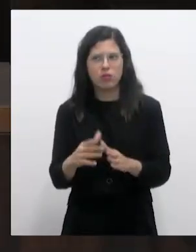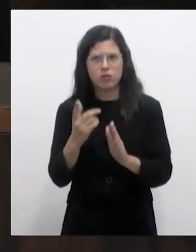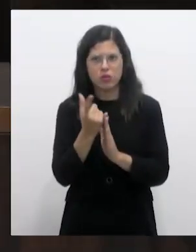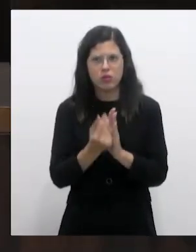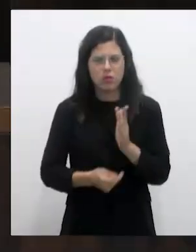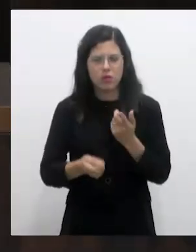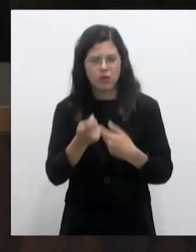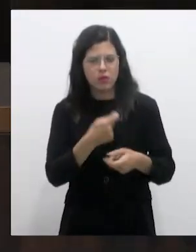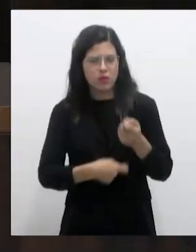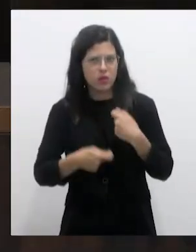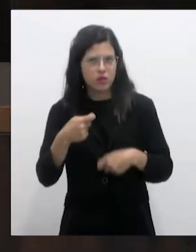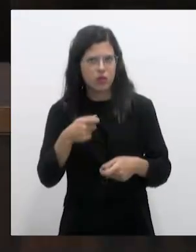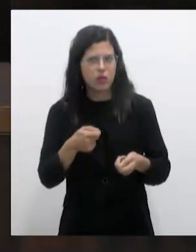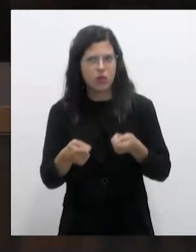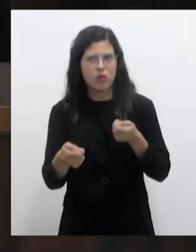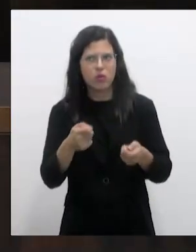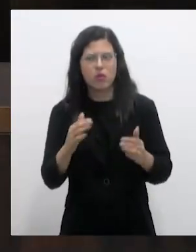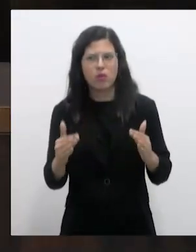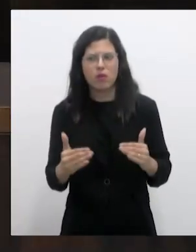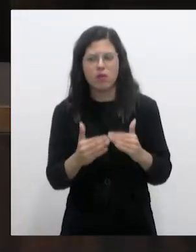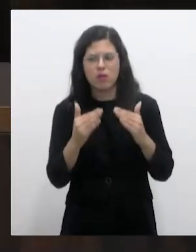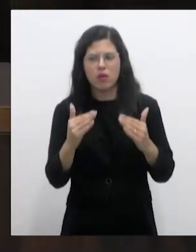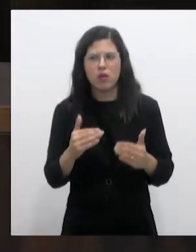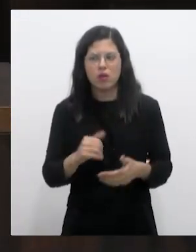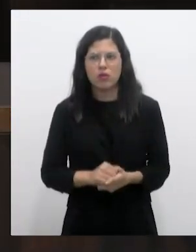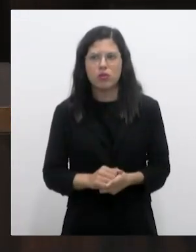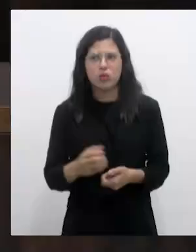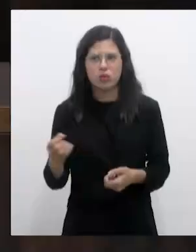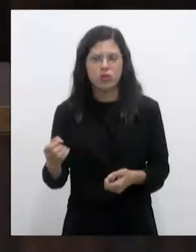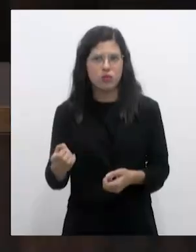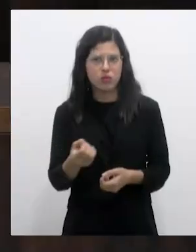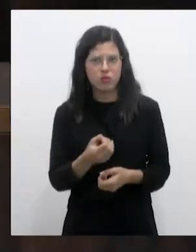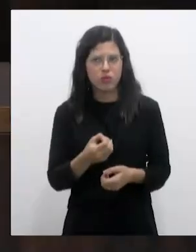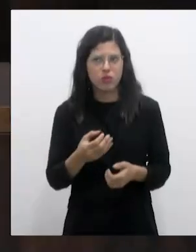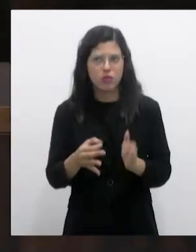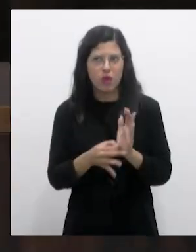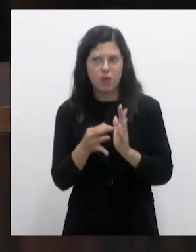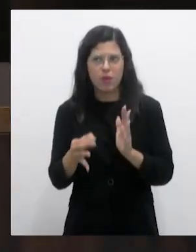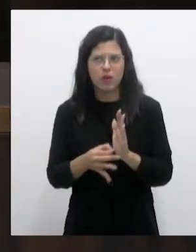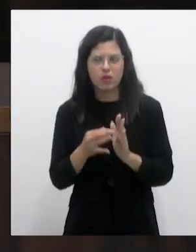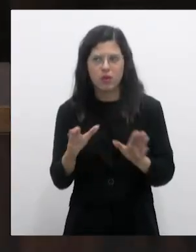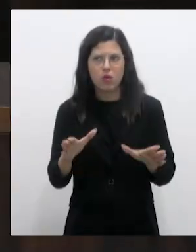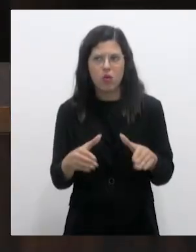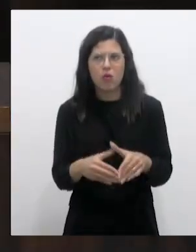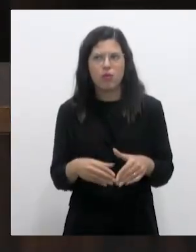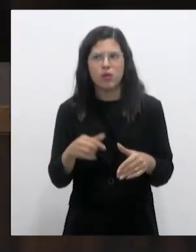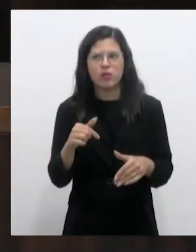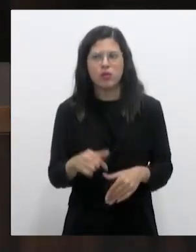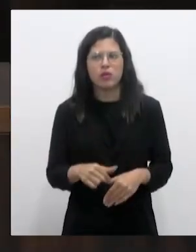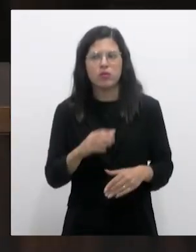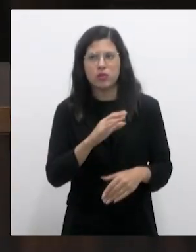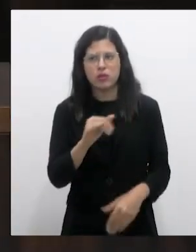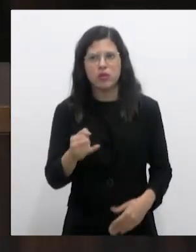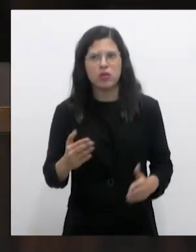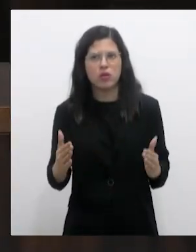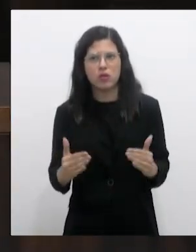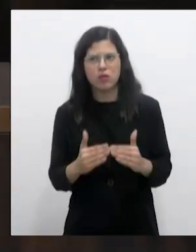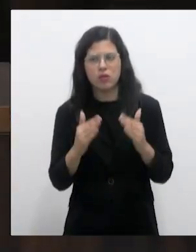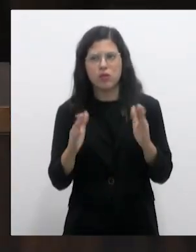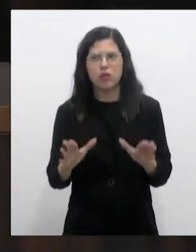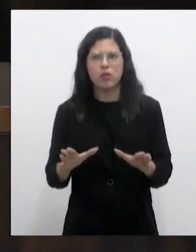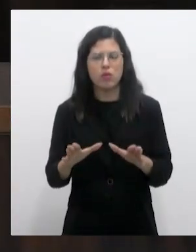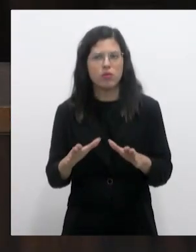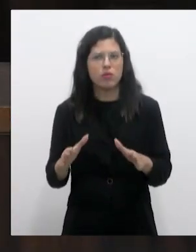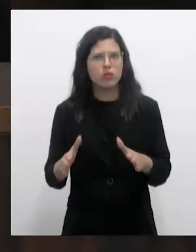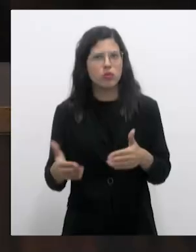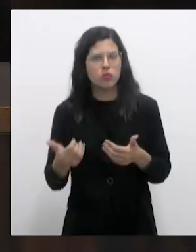Finanças, Fiscalização Financeira e Controle favorável. Novos pareceres às emendas de plenário das comissões de Constituição e Justiça favorável,